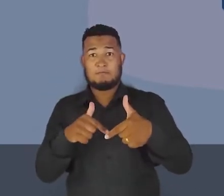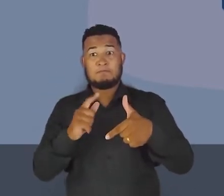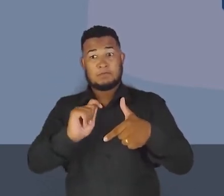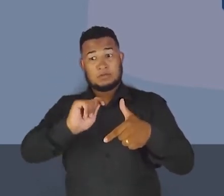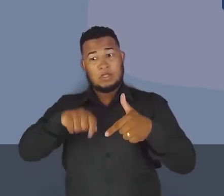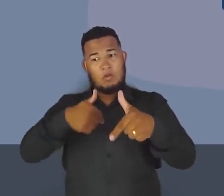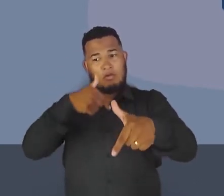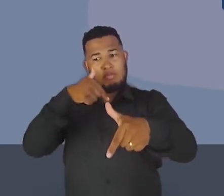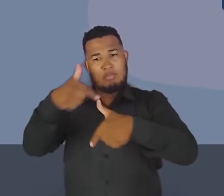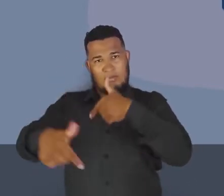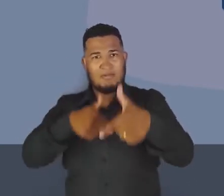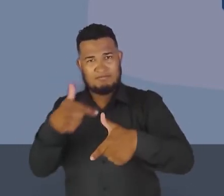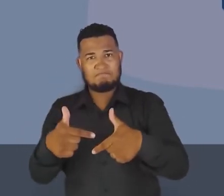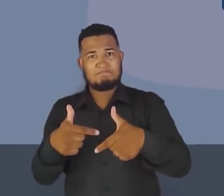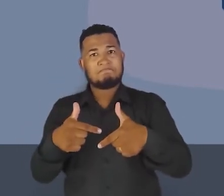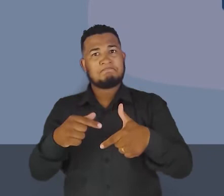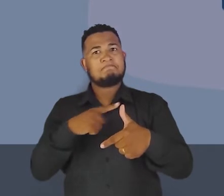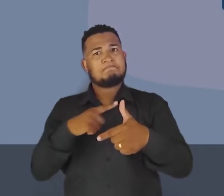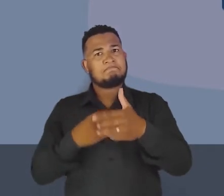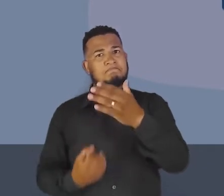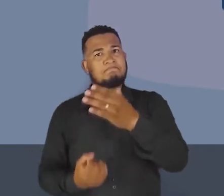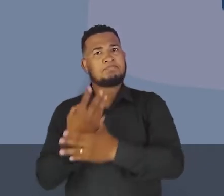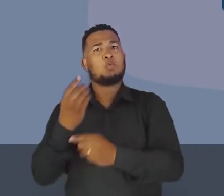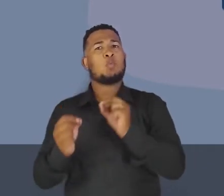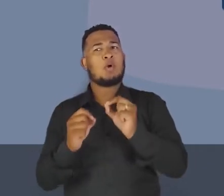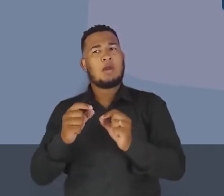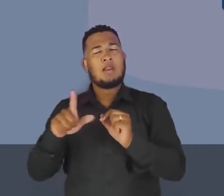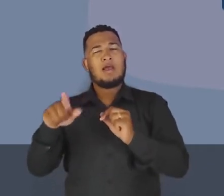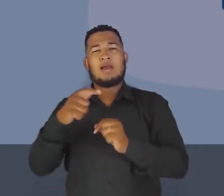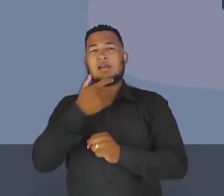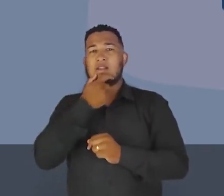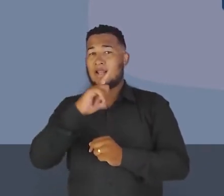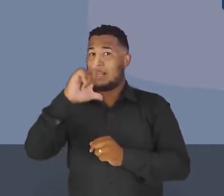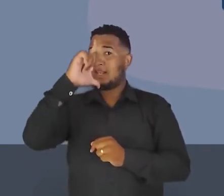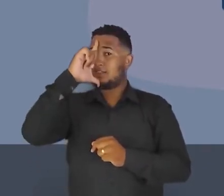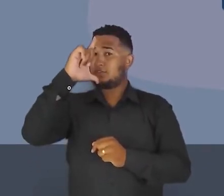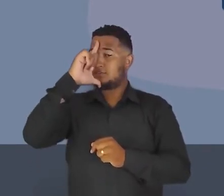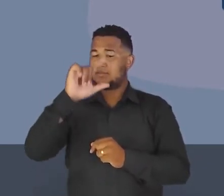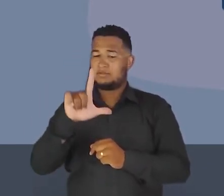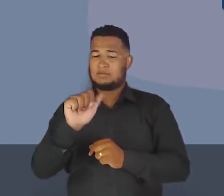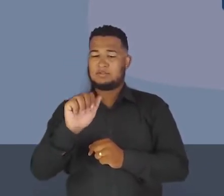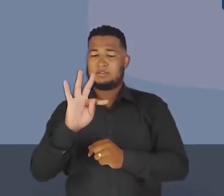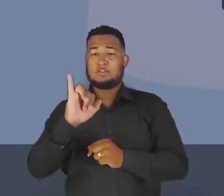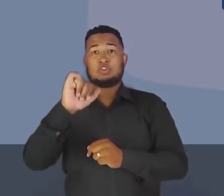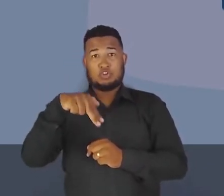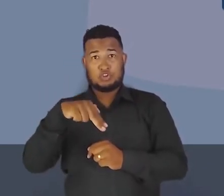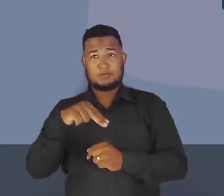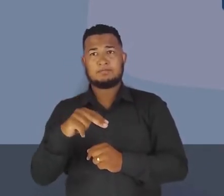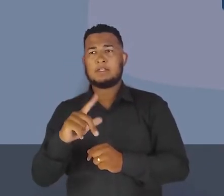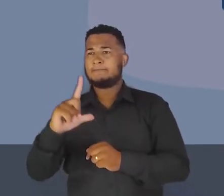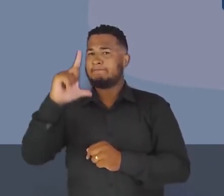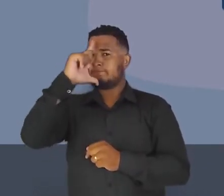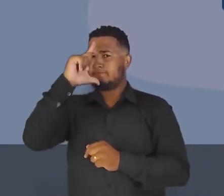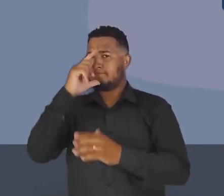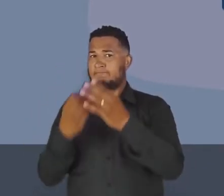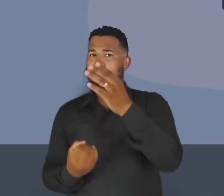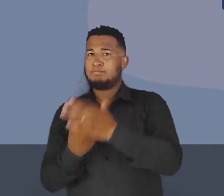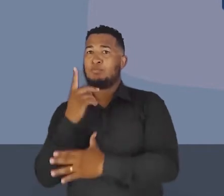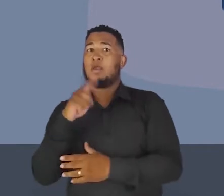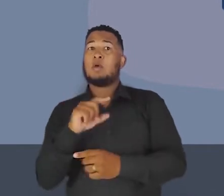trabalho, pessoal, ele tem a sua origem no latim, que era a língua falada pelos romanos, e a origem dele é